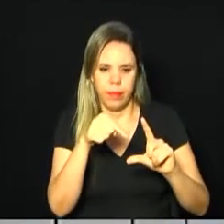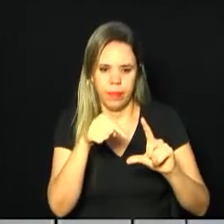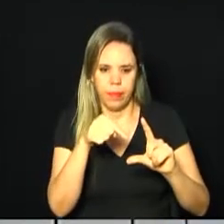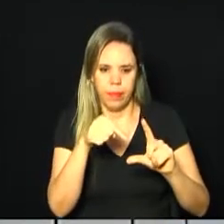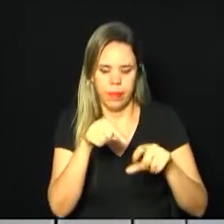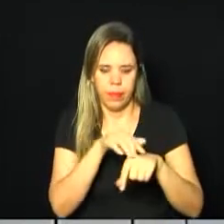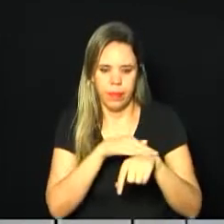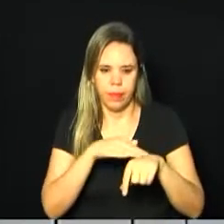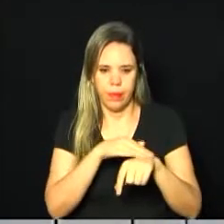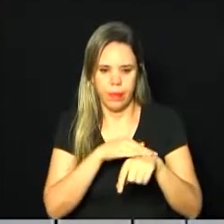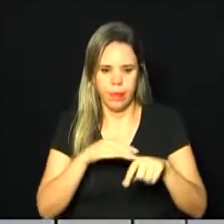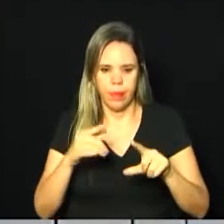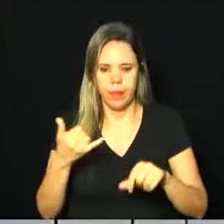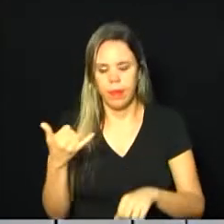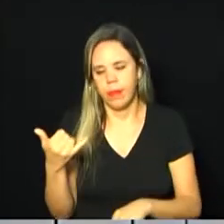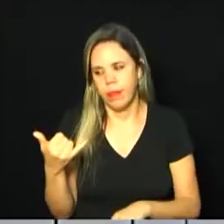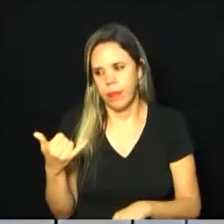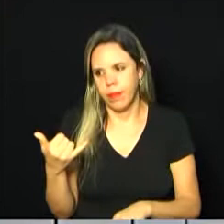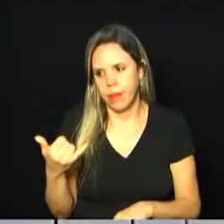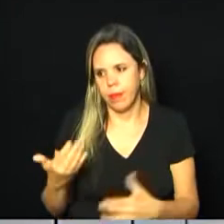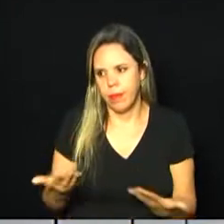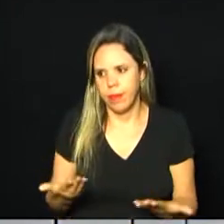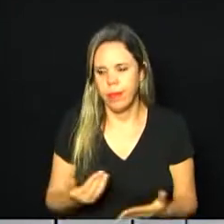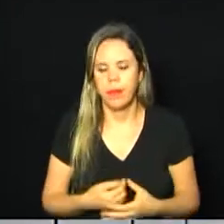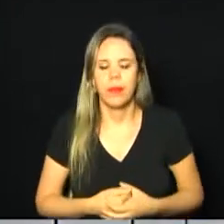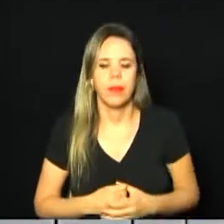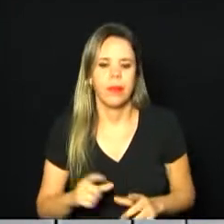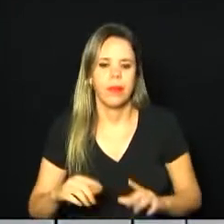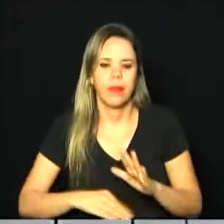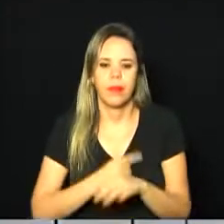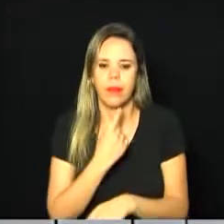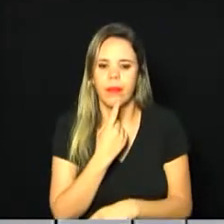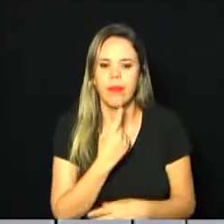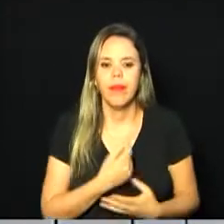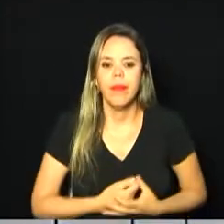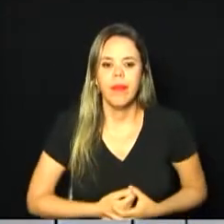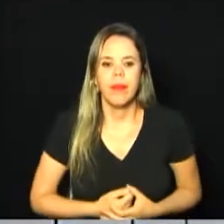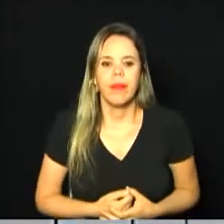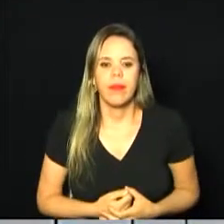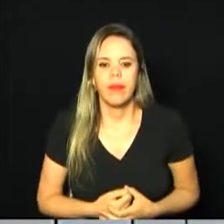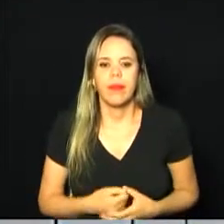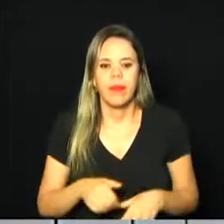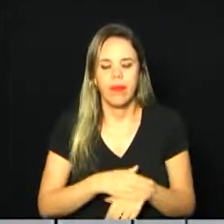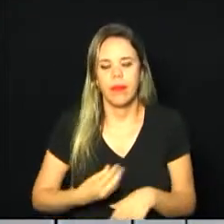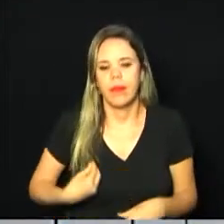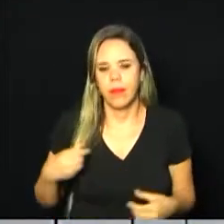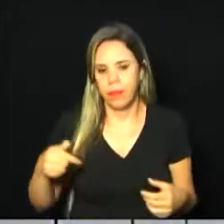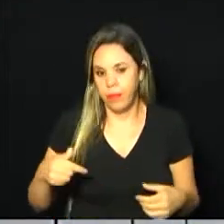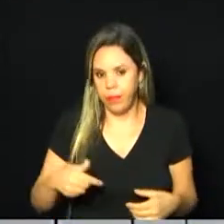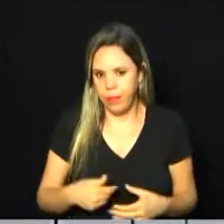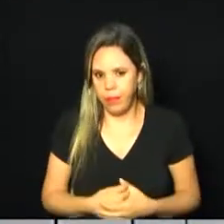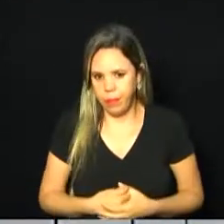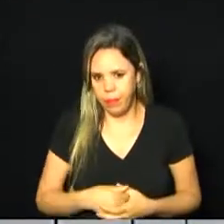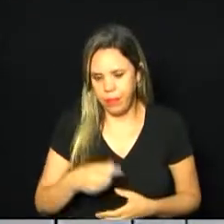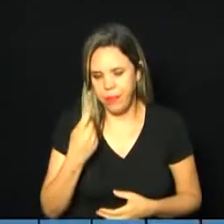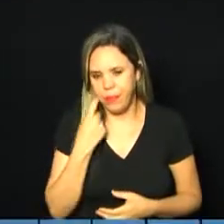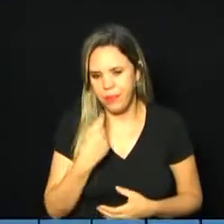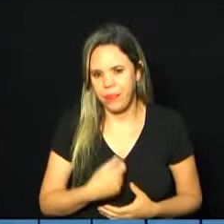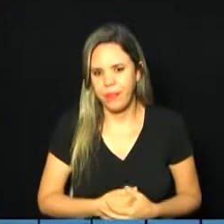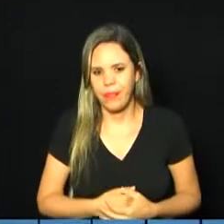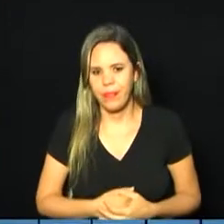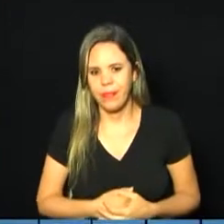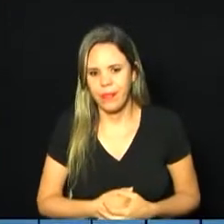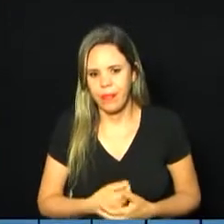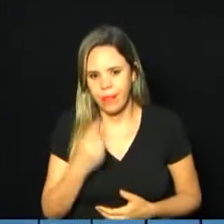E aí vai aparecer na tela do seu celular WhatsApp da TV Câmara Campinas a gente conversa ao vivo nesta sexta-feira